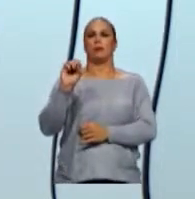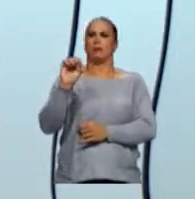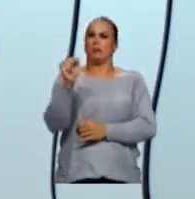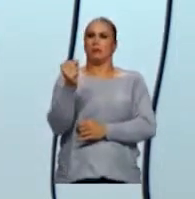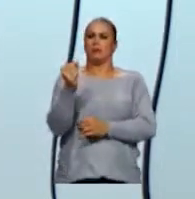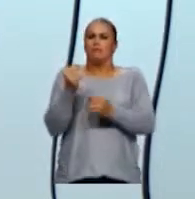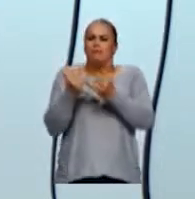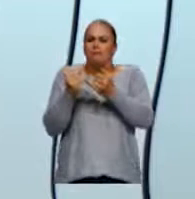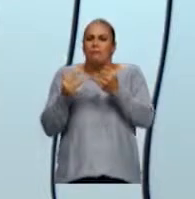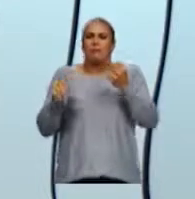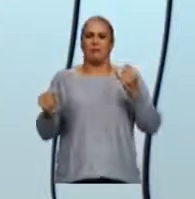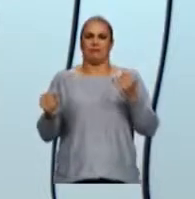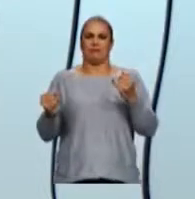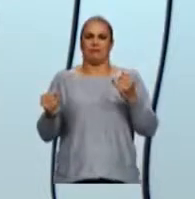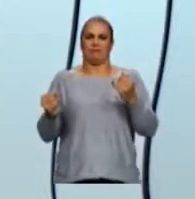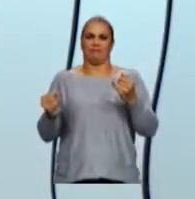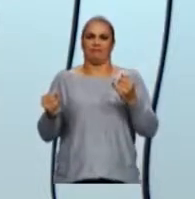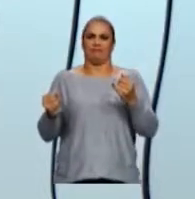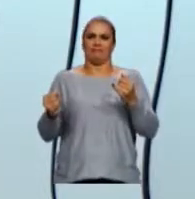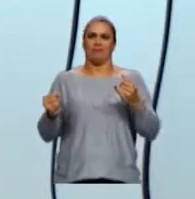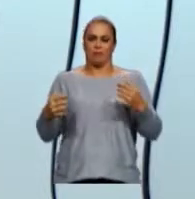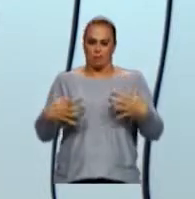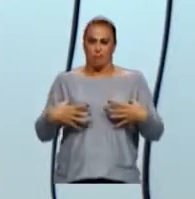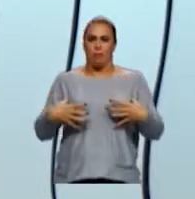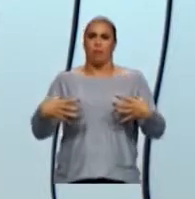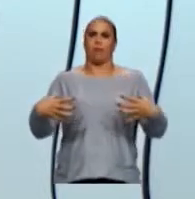O pulmão é um órgão respiratório,